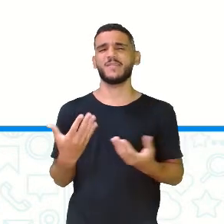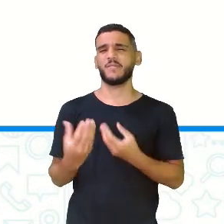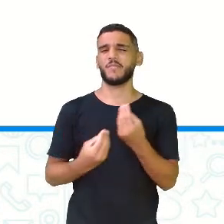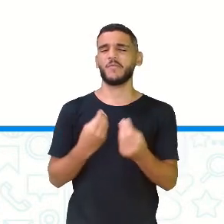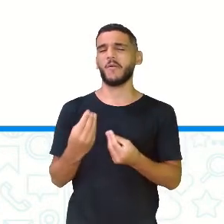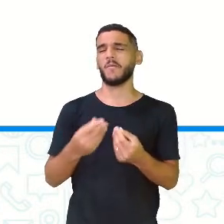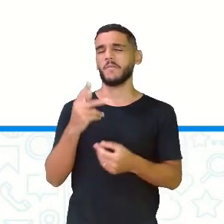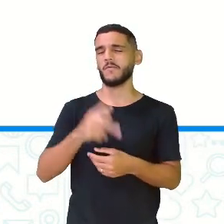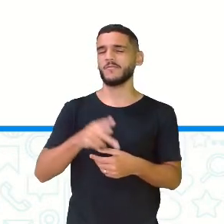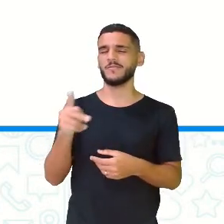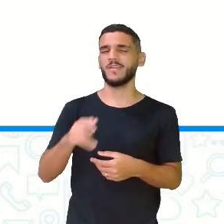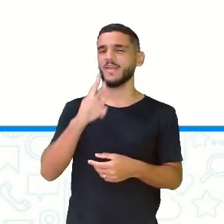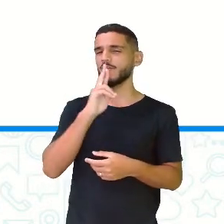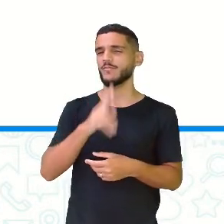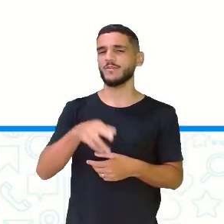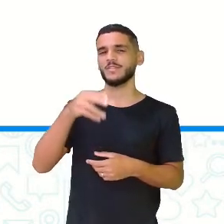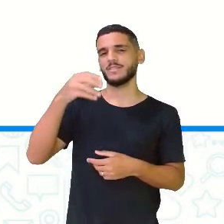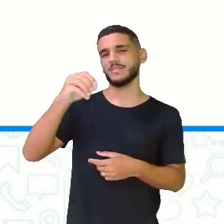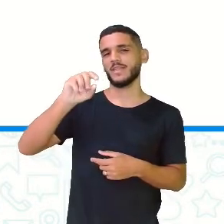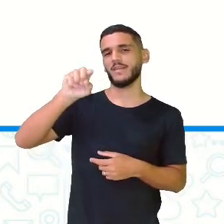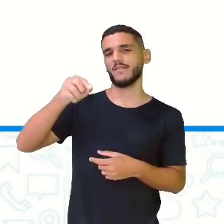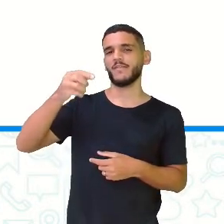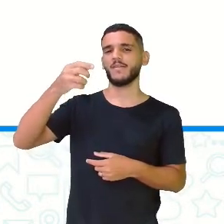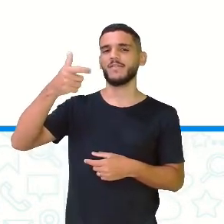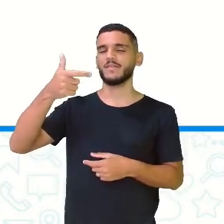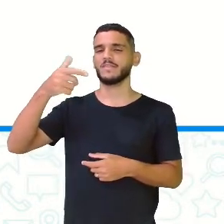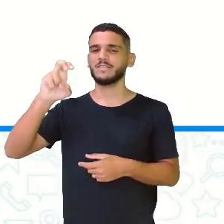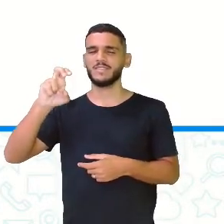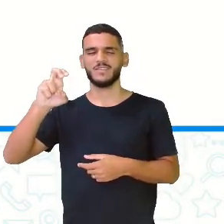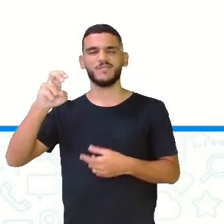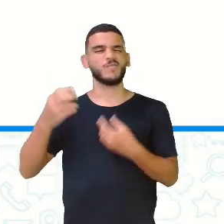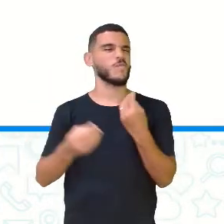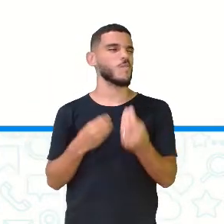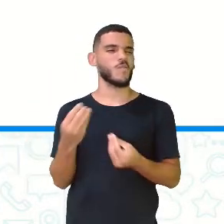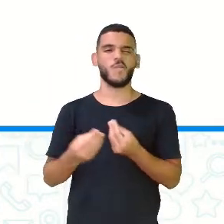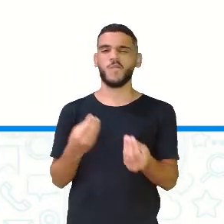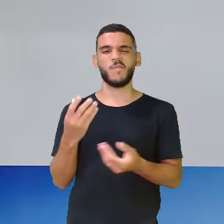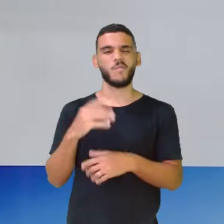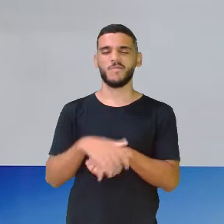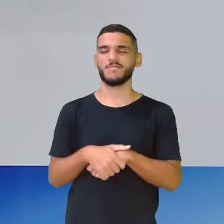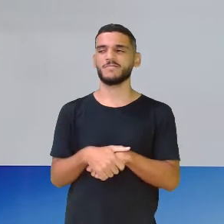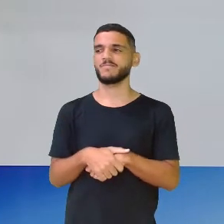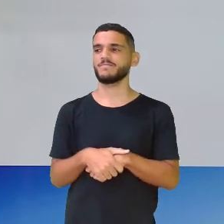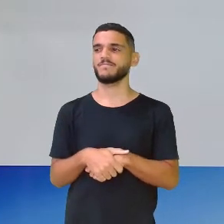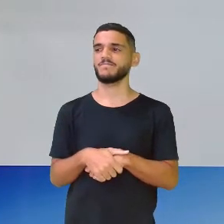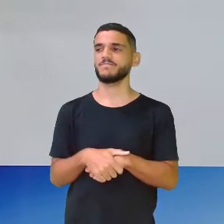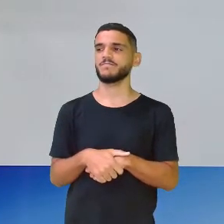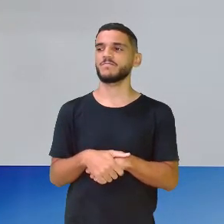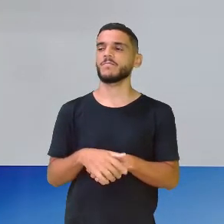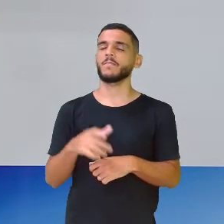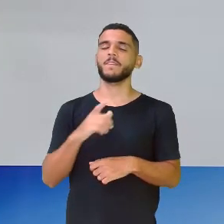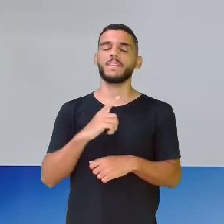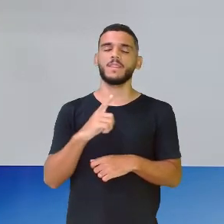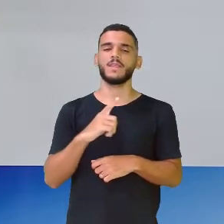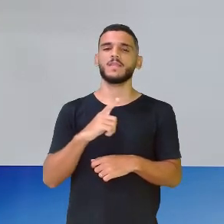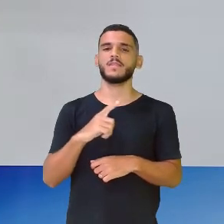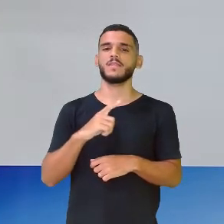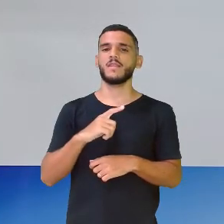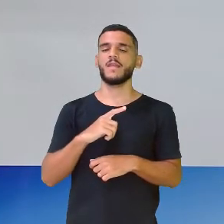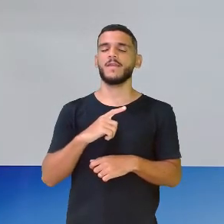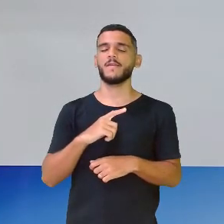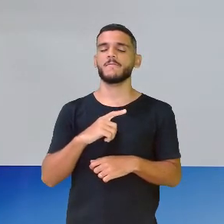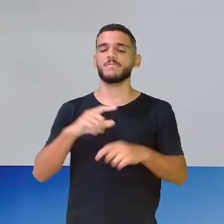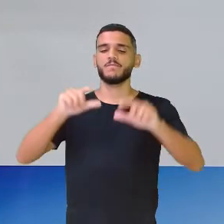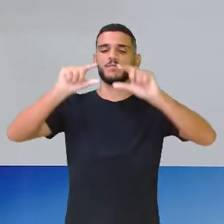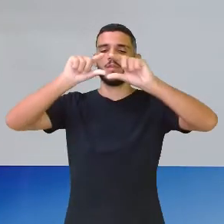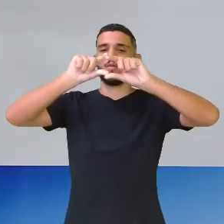professora, e a senhora botou 0,25, como é isso? Vou mostrar. Eu tenho o meu inteiro, né? O meu inteiro é